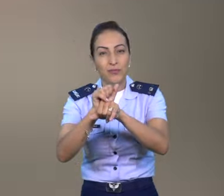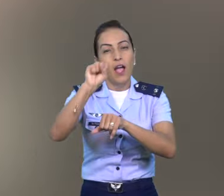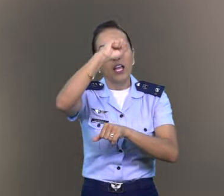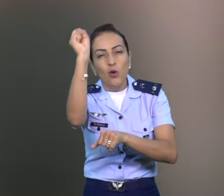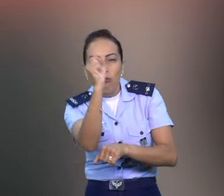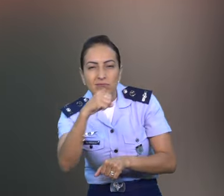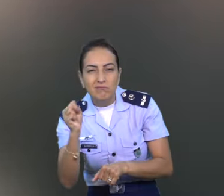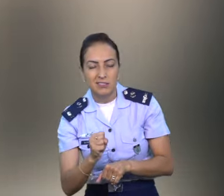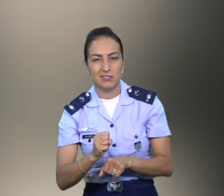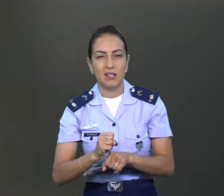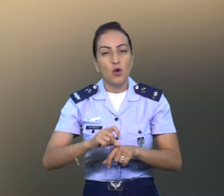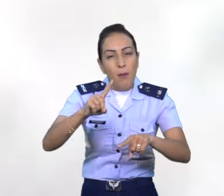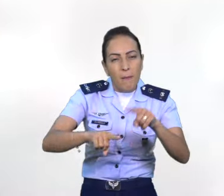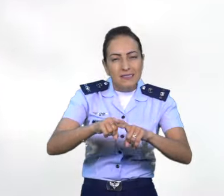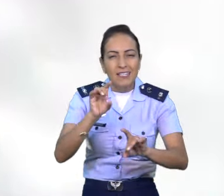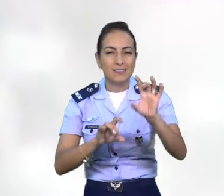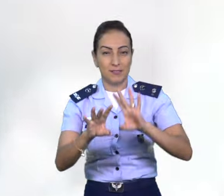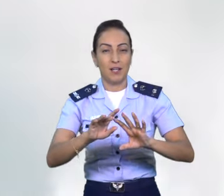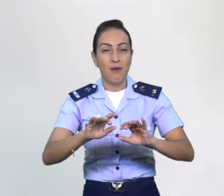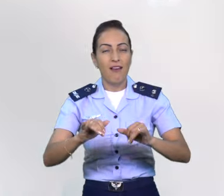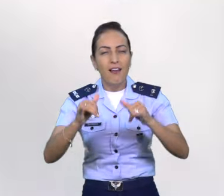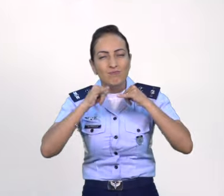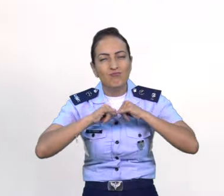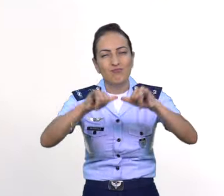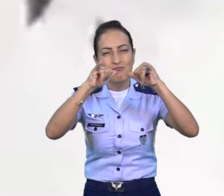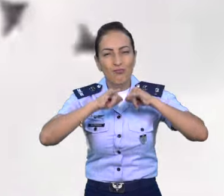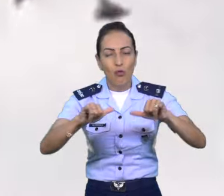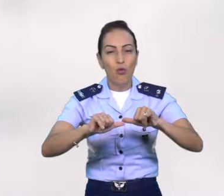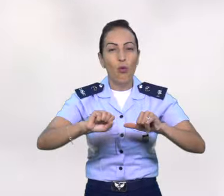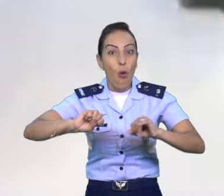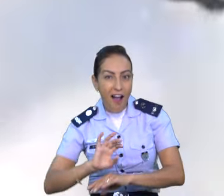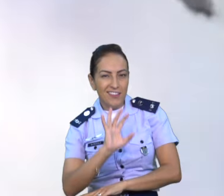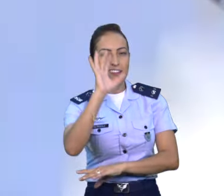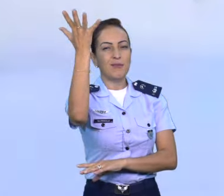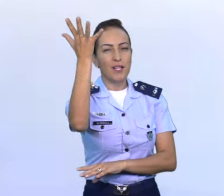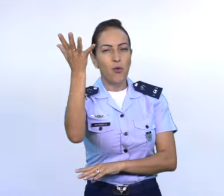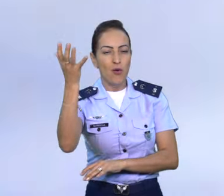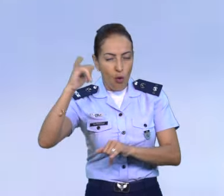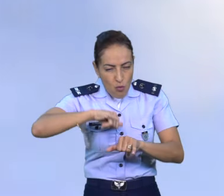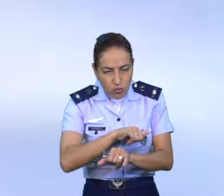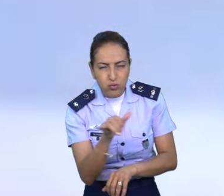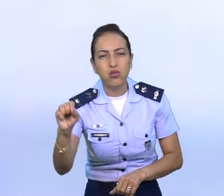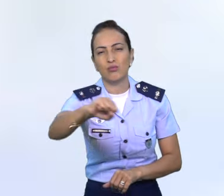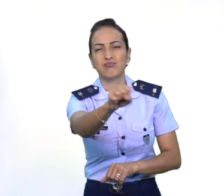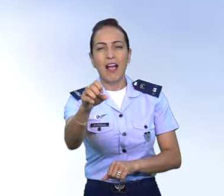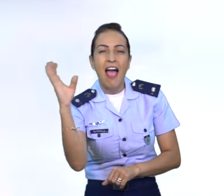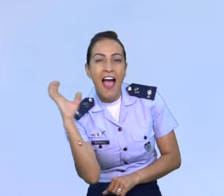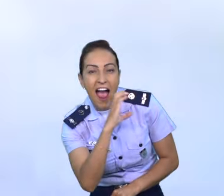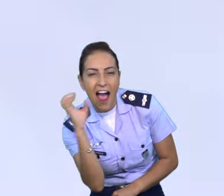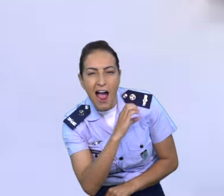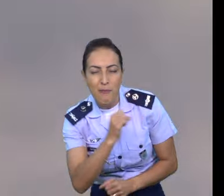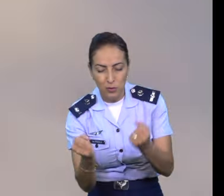aviação, Ayrton Senna. Em uma matéria especial, a FAB relata a relação direta com o tricampeão de Fórmula 1 e